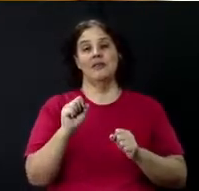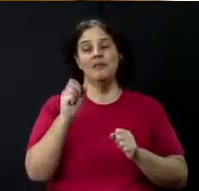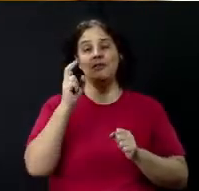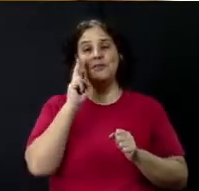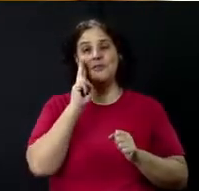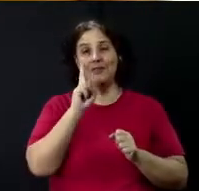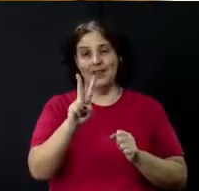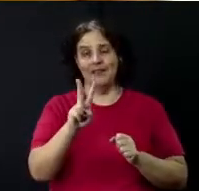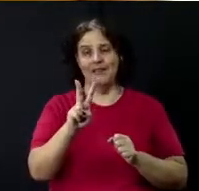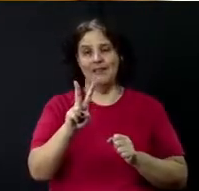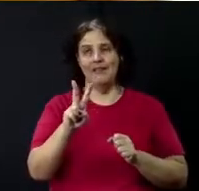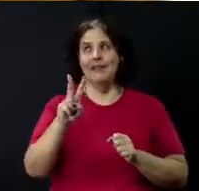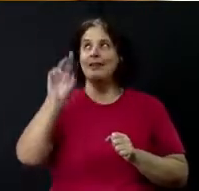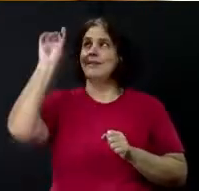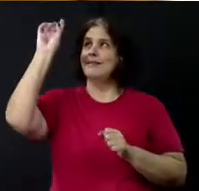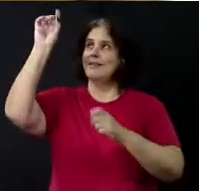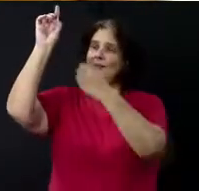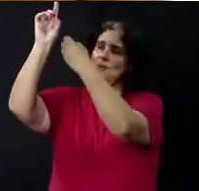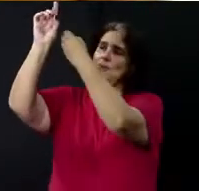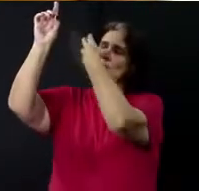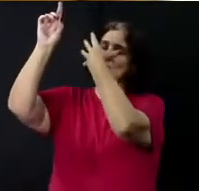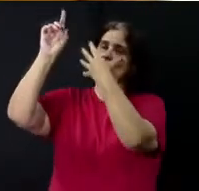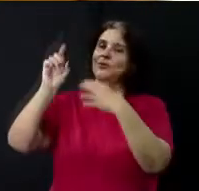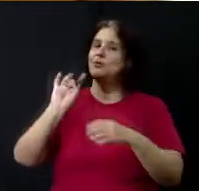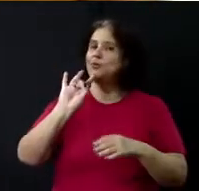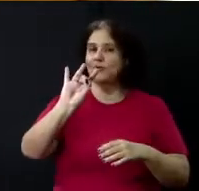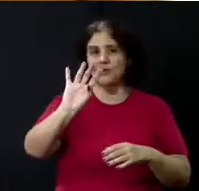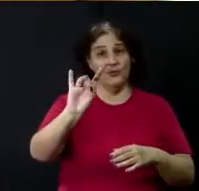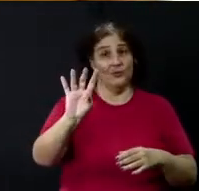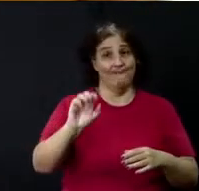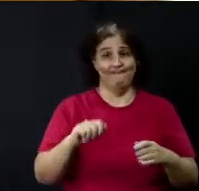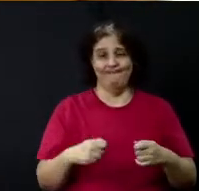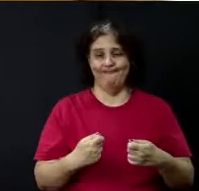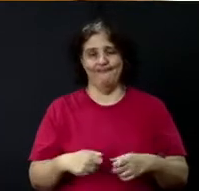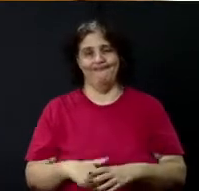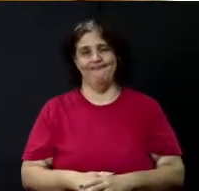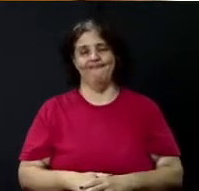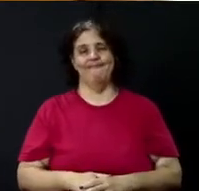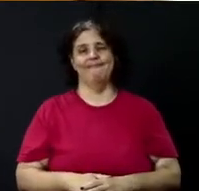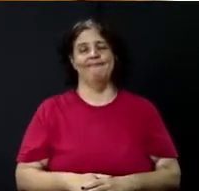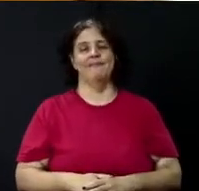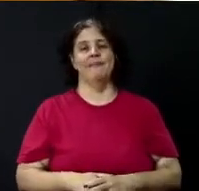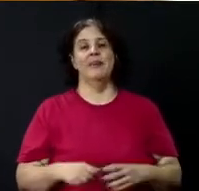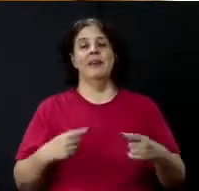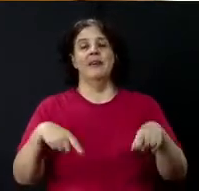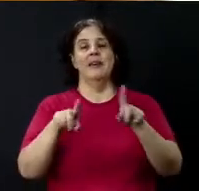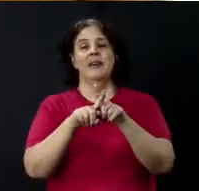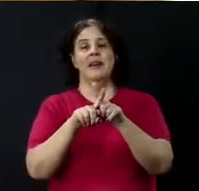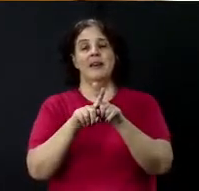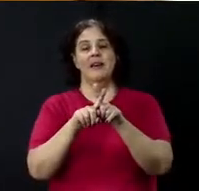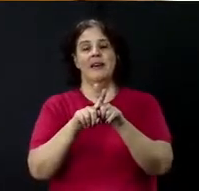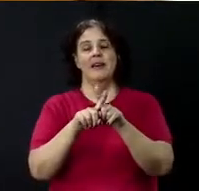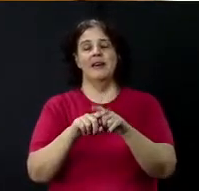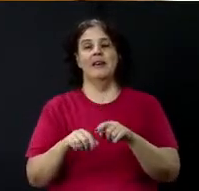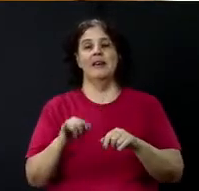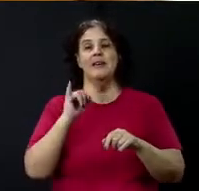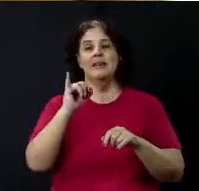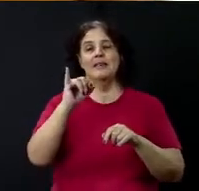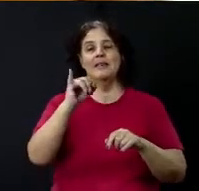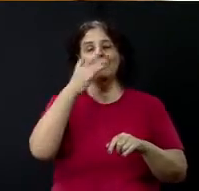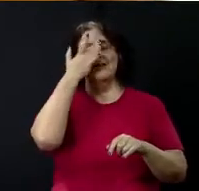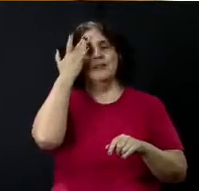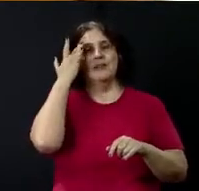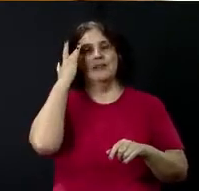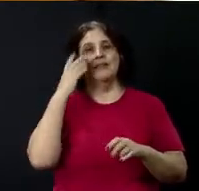luz. Claro que os fariseus não tinham isso, né? Por isso eles se fizeram pecadores, porque diziam ver,